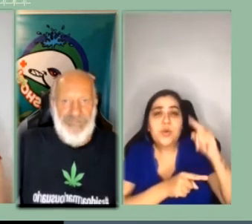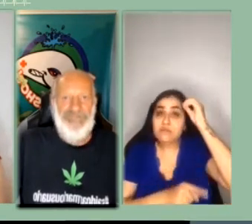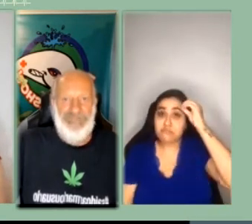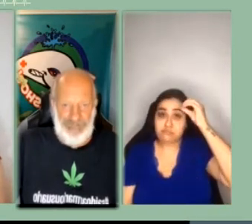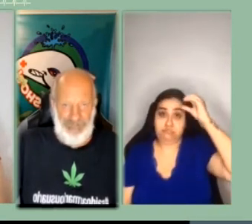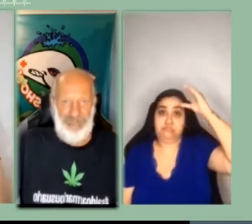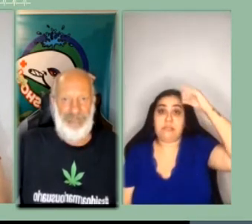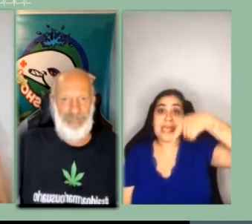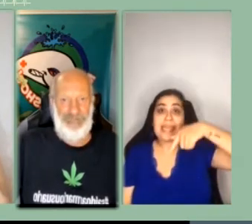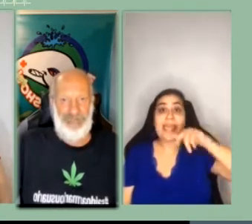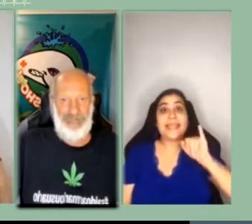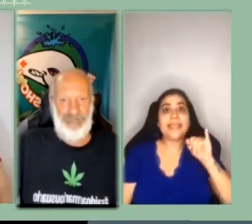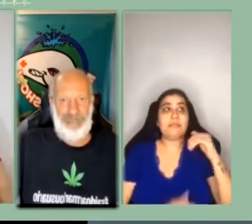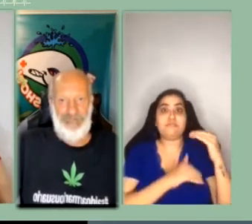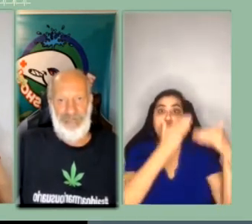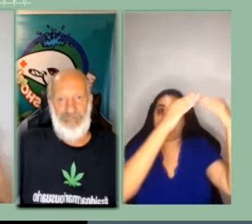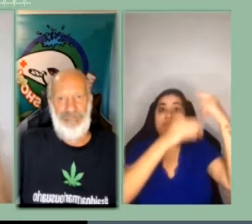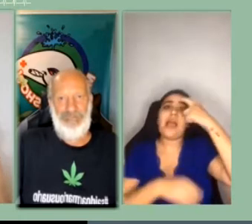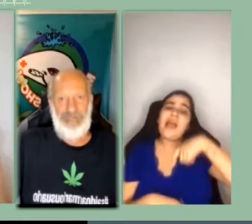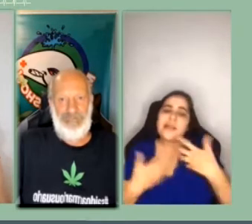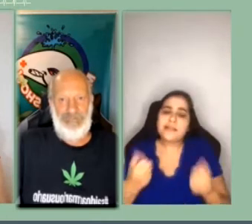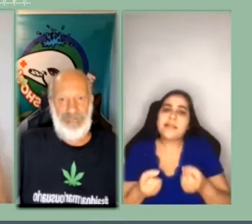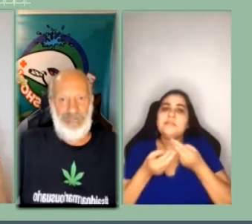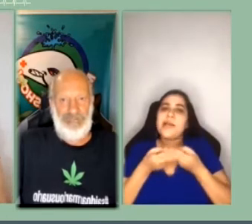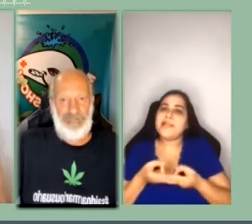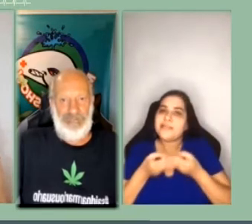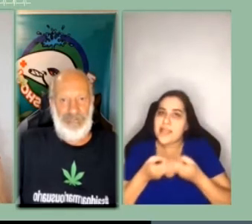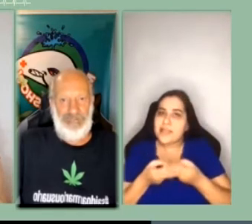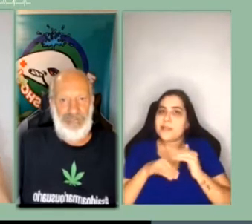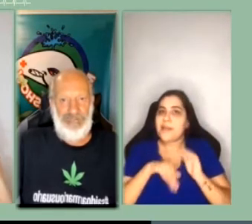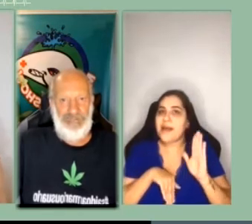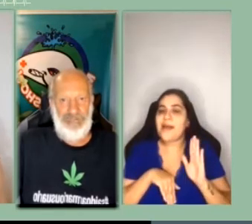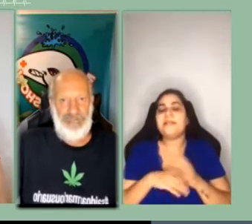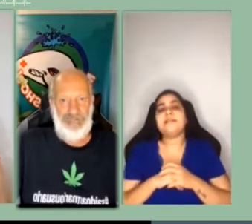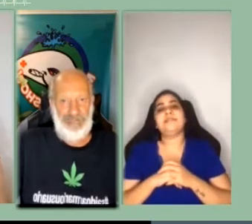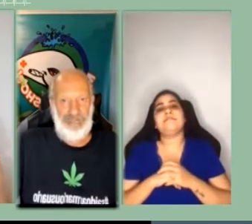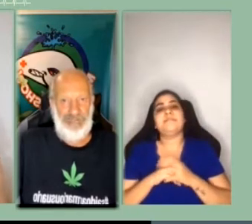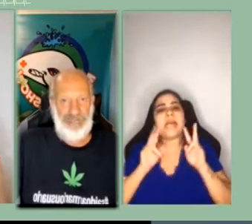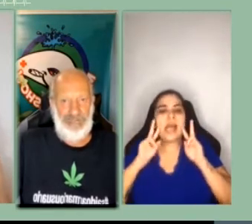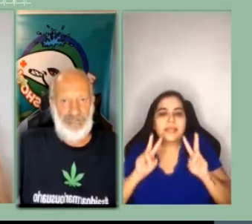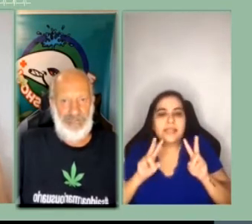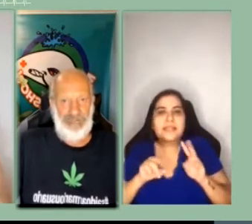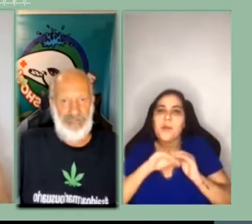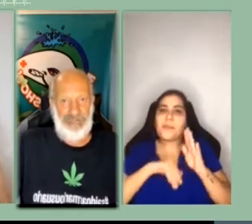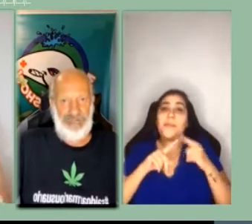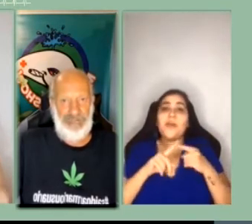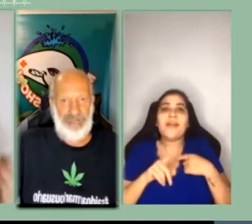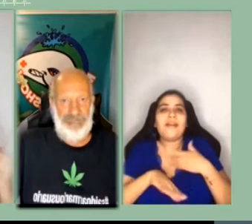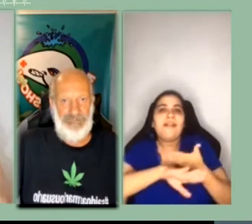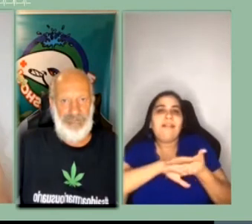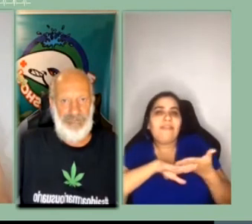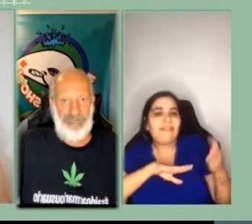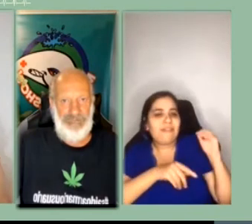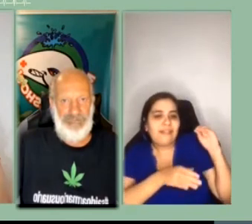mais além. Então, assim, elas são mais pacientes, elas são mais atenciosas. Então, assim, o plantar, ele